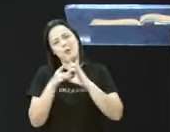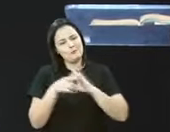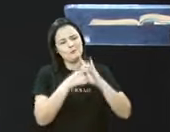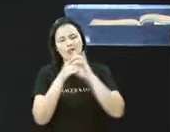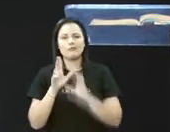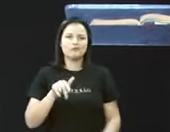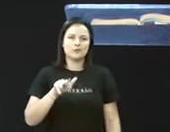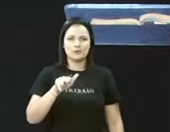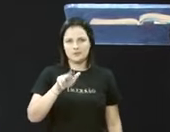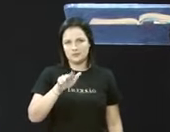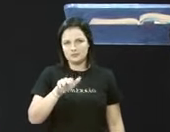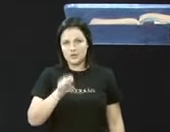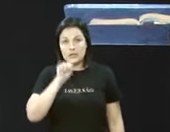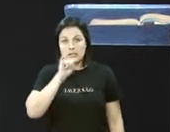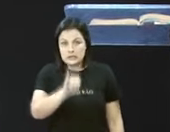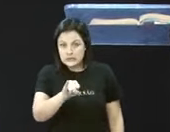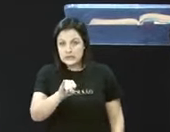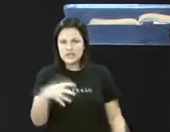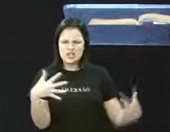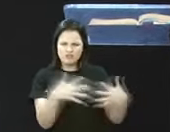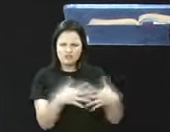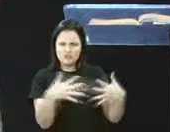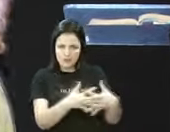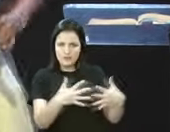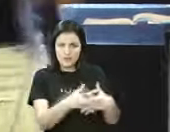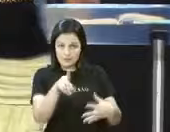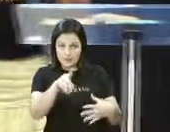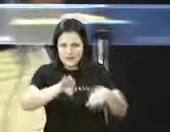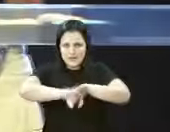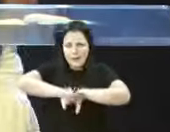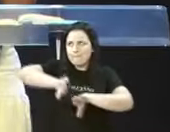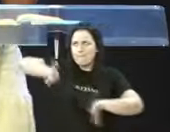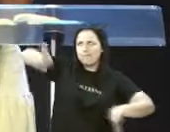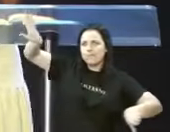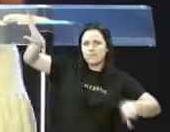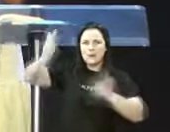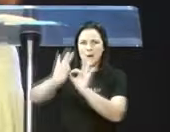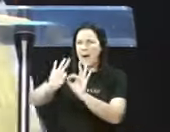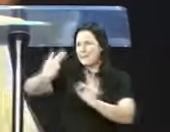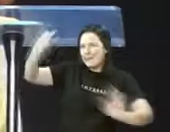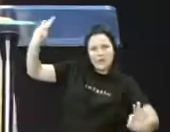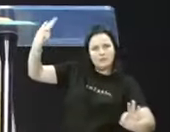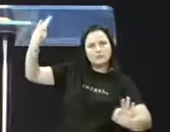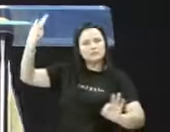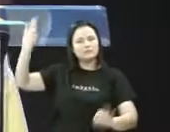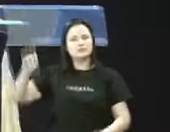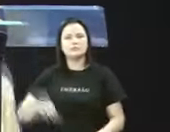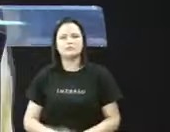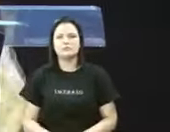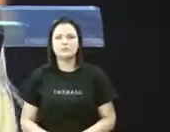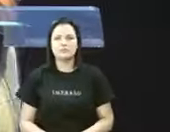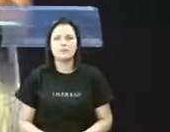Se tem alguma coisa atrapalhando tua adoração, você está longe do trono. Porque quanto mais perto do trono eu chego, menos tempo eu